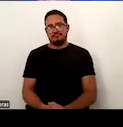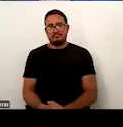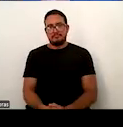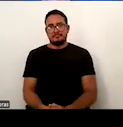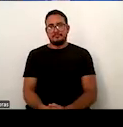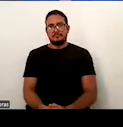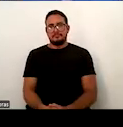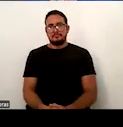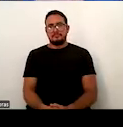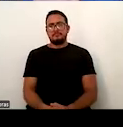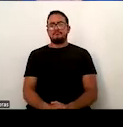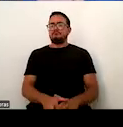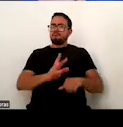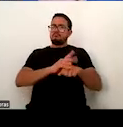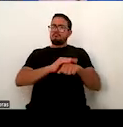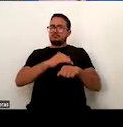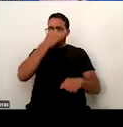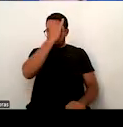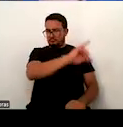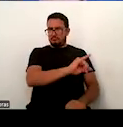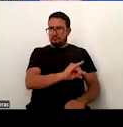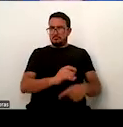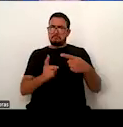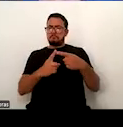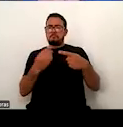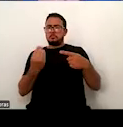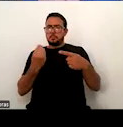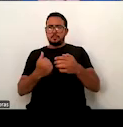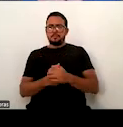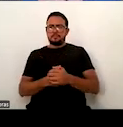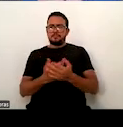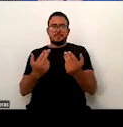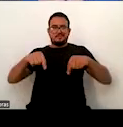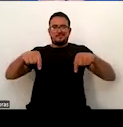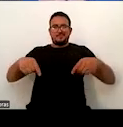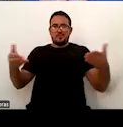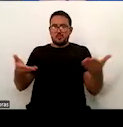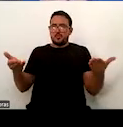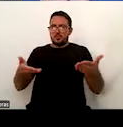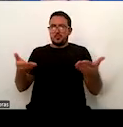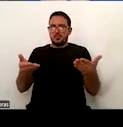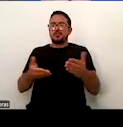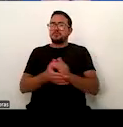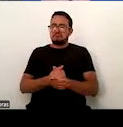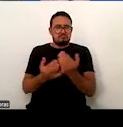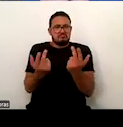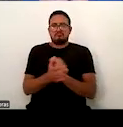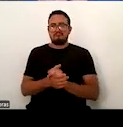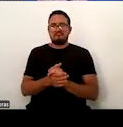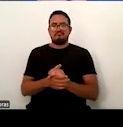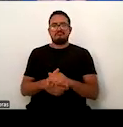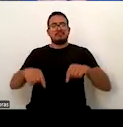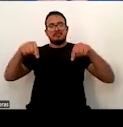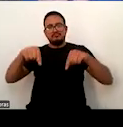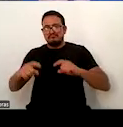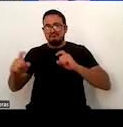que a gente faz a prevenção primária? Isso que a gente está fazendo hoje é uma maneira de prevenção primária. A gente está aqui no ambiente promotor de